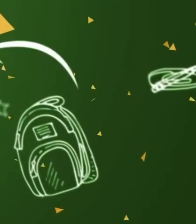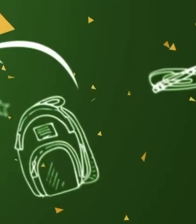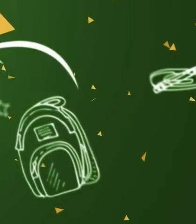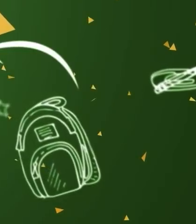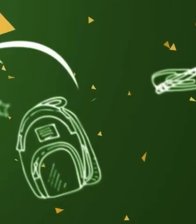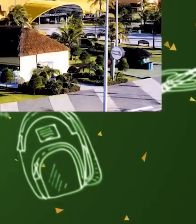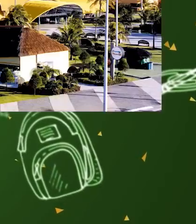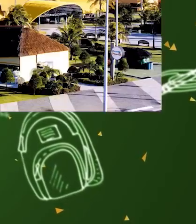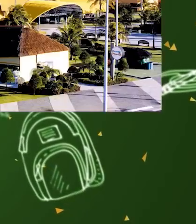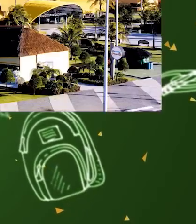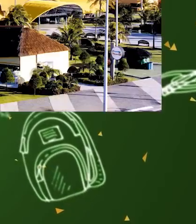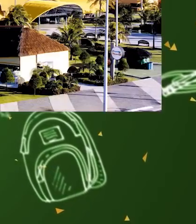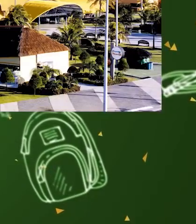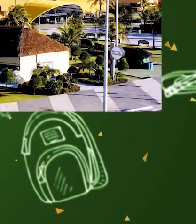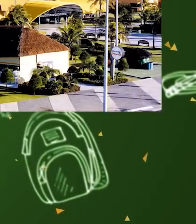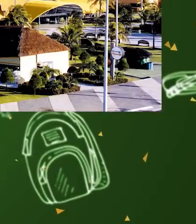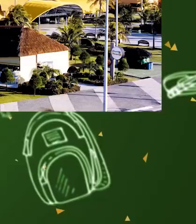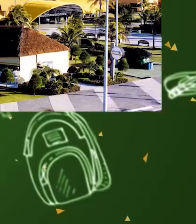Sergipe.